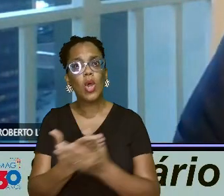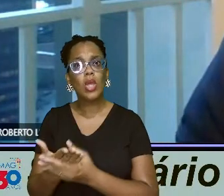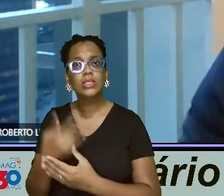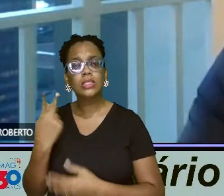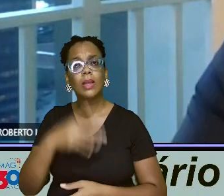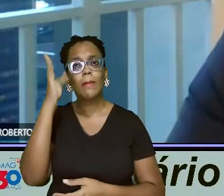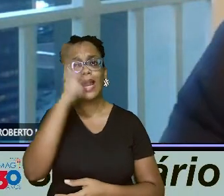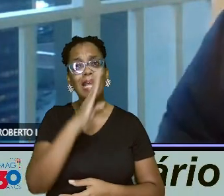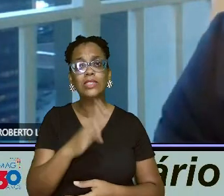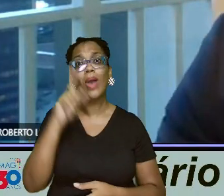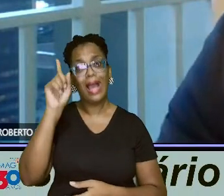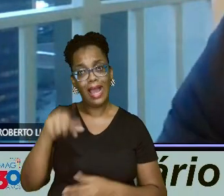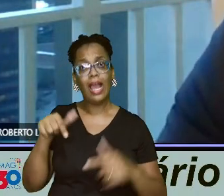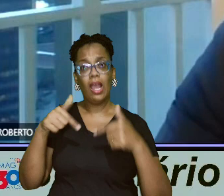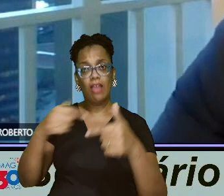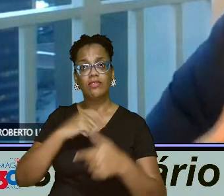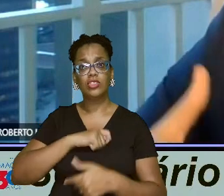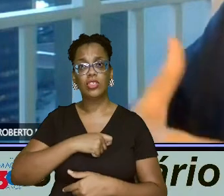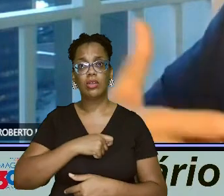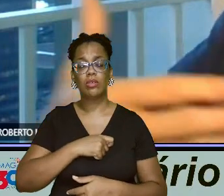execução fiscal. E